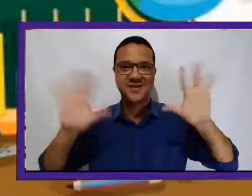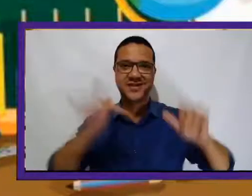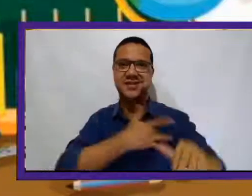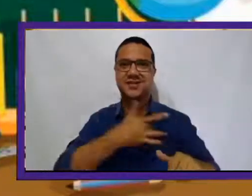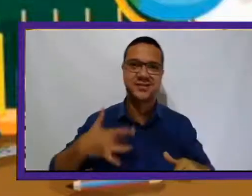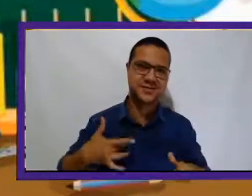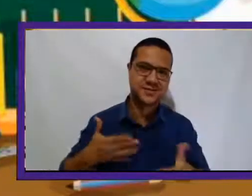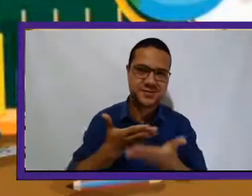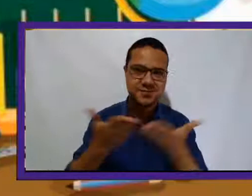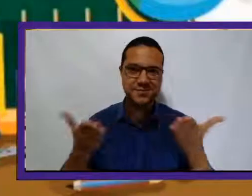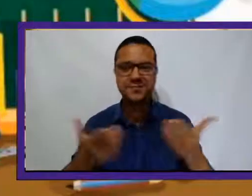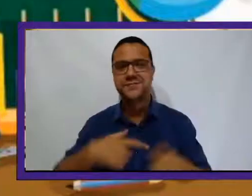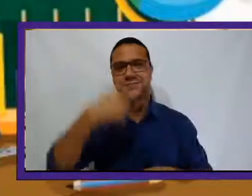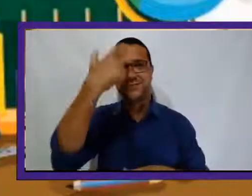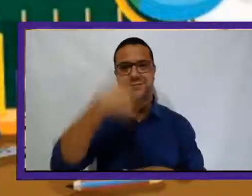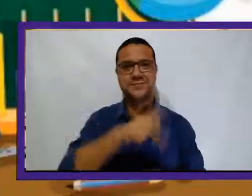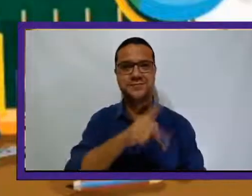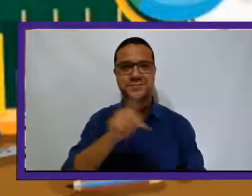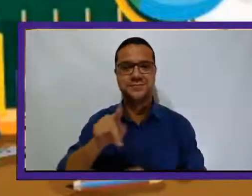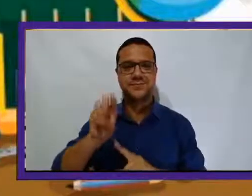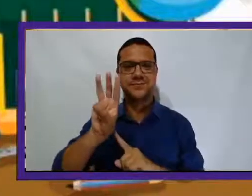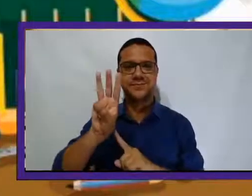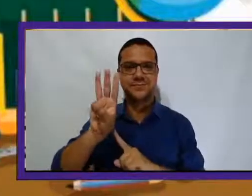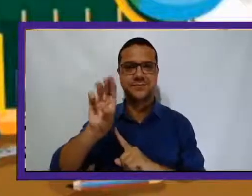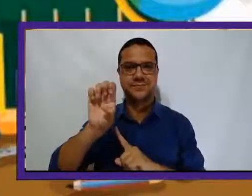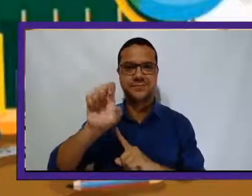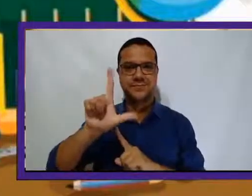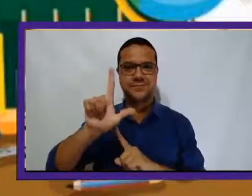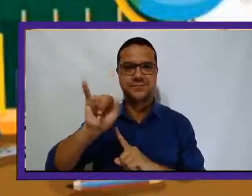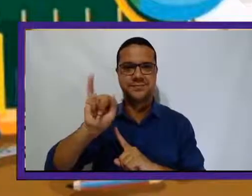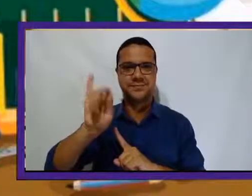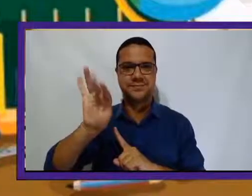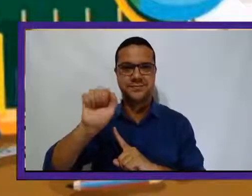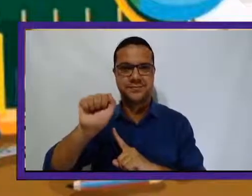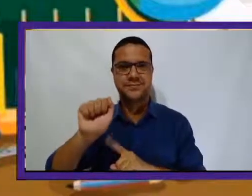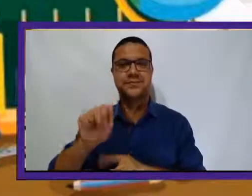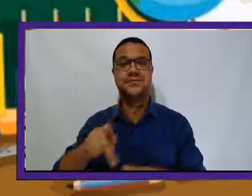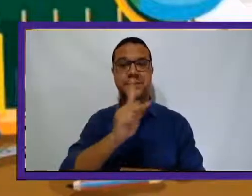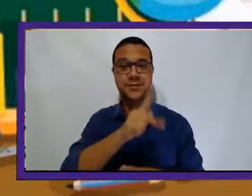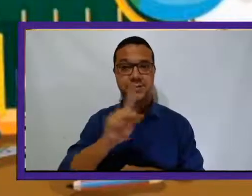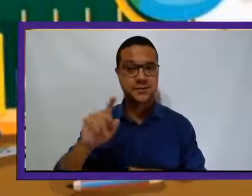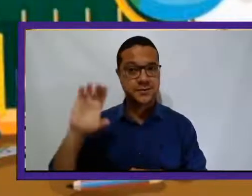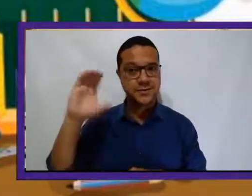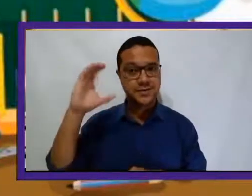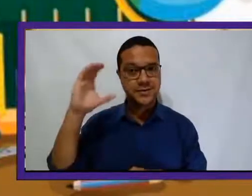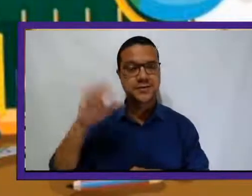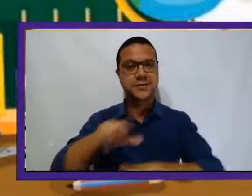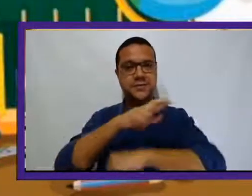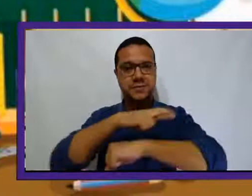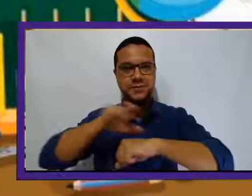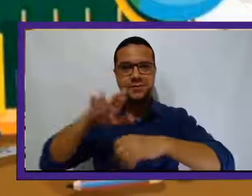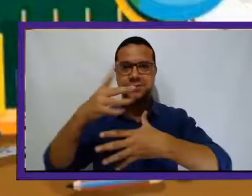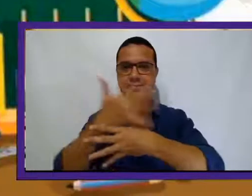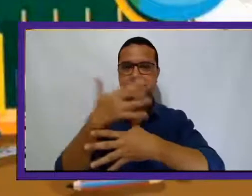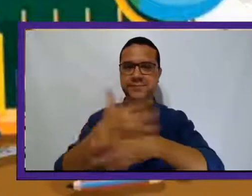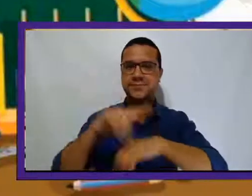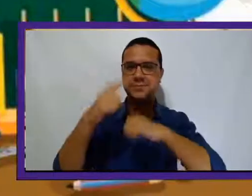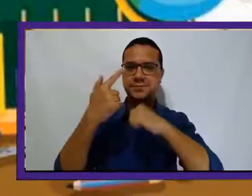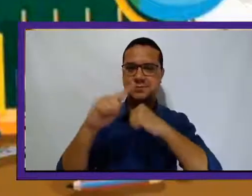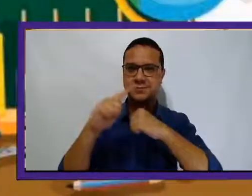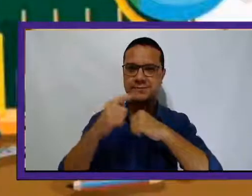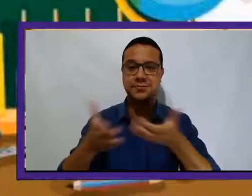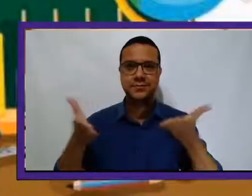Olá Tudo bem com vocês? sou a professora Welita Professora de ciências Da Rede Municipal De Ensino de Goiânia